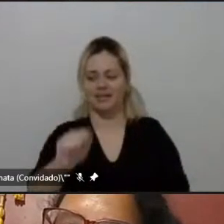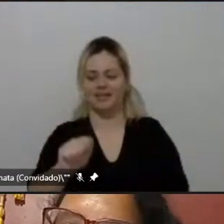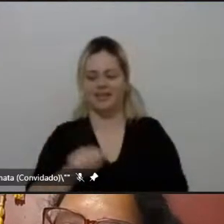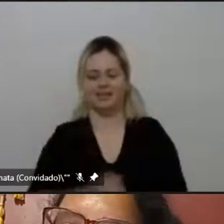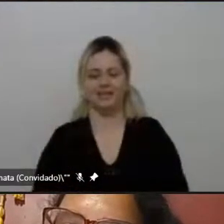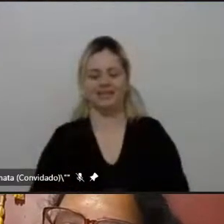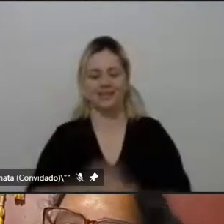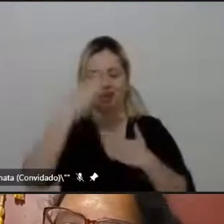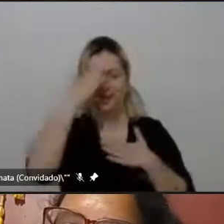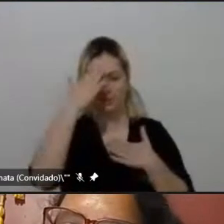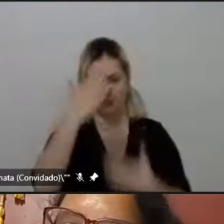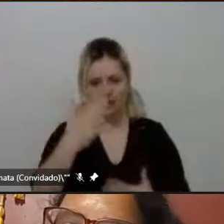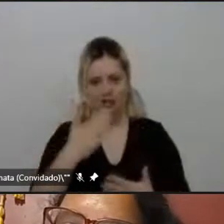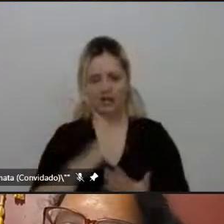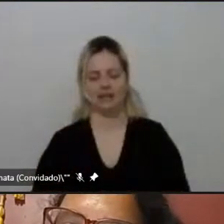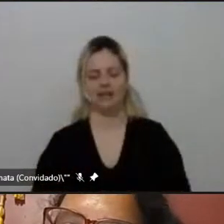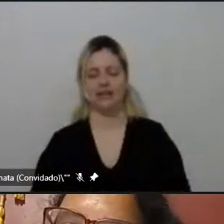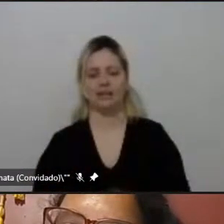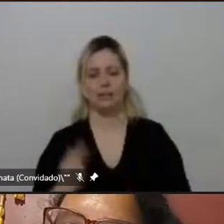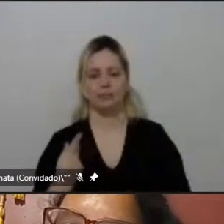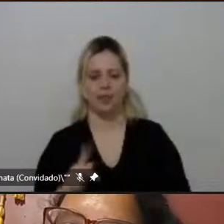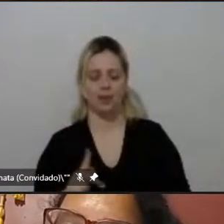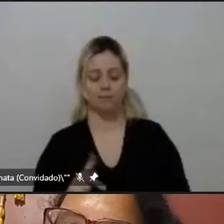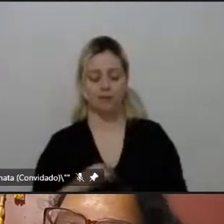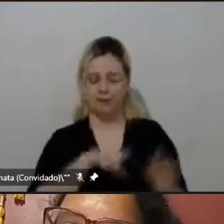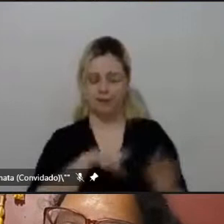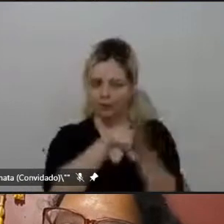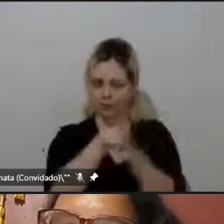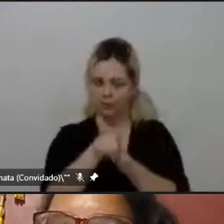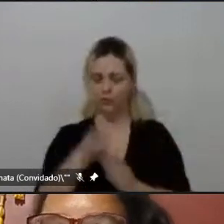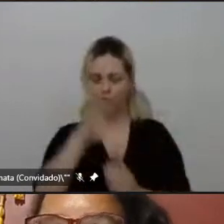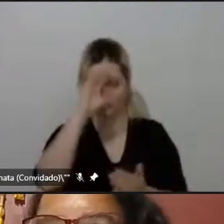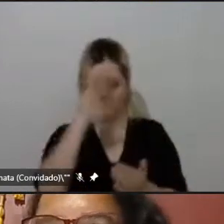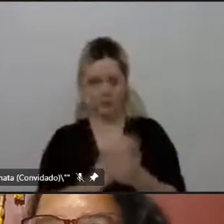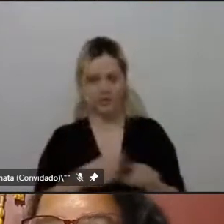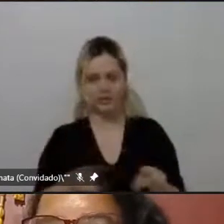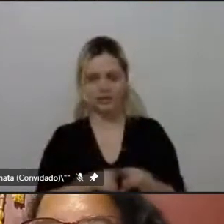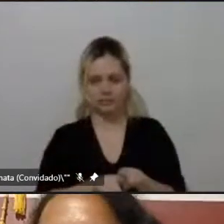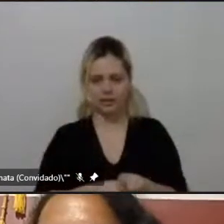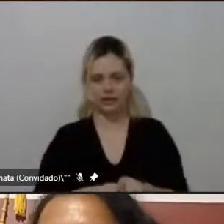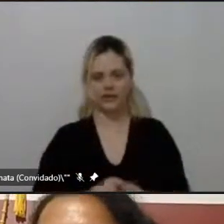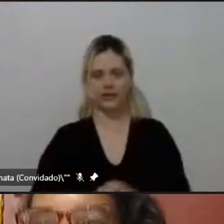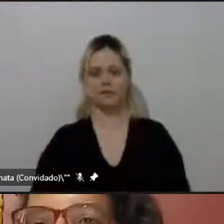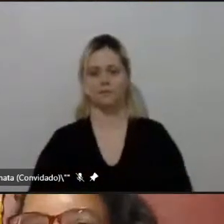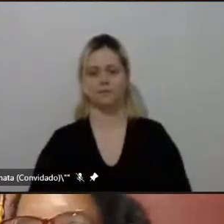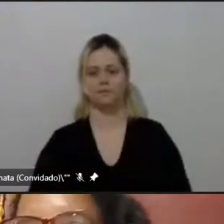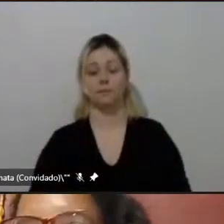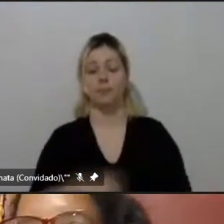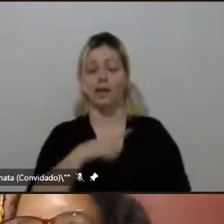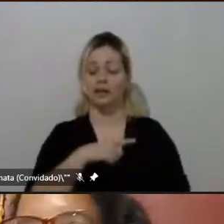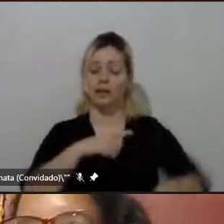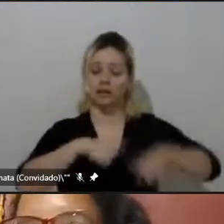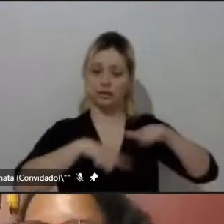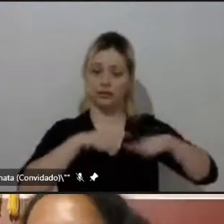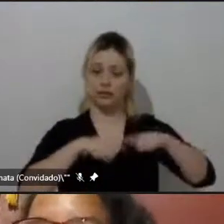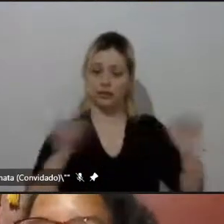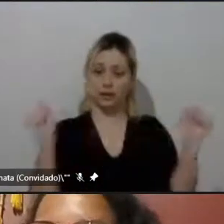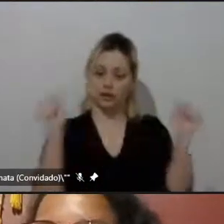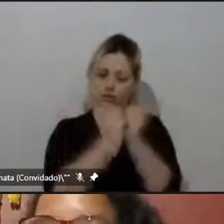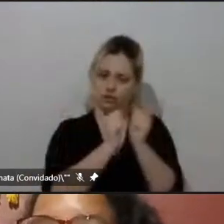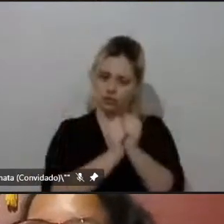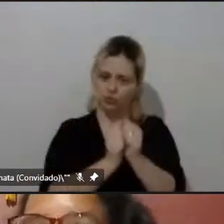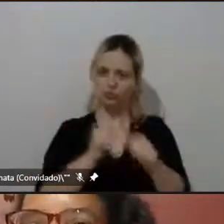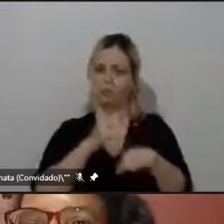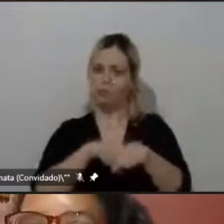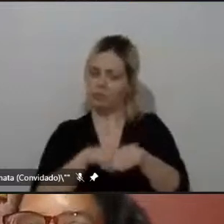obrigada pela pergunta, pela confiança, né? A gente tem trabalhado juntas aí há um tempo,